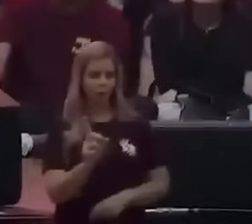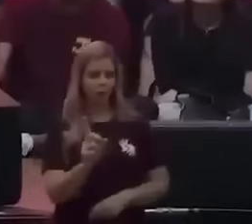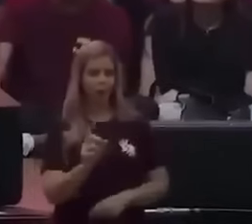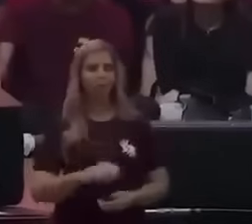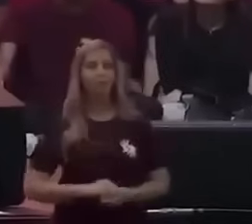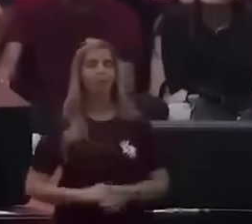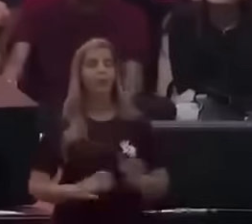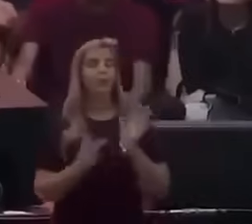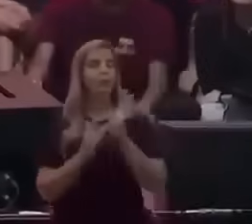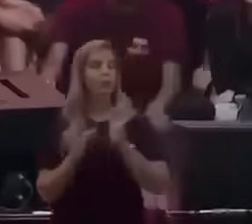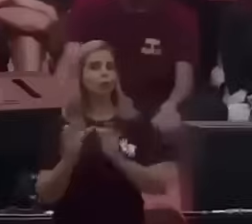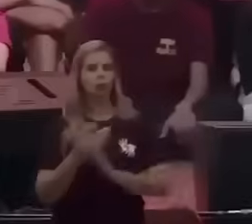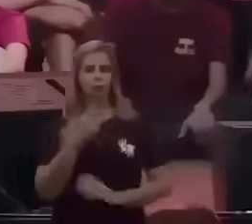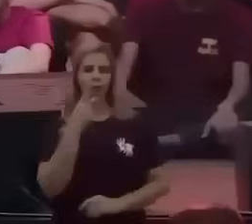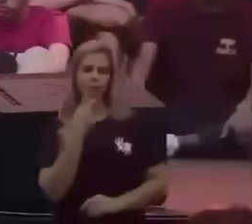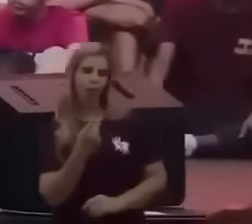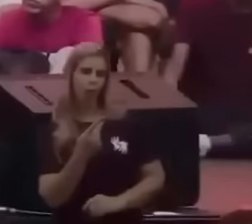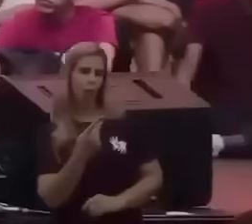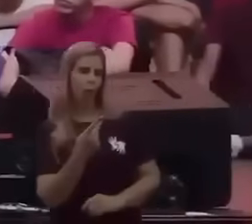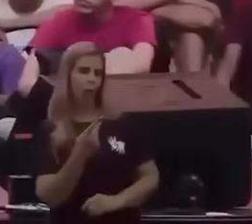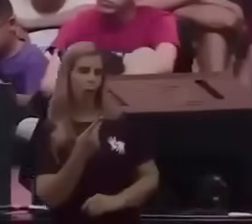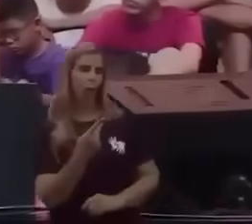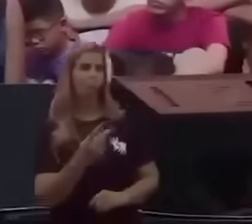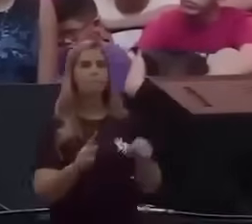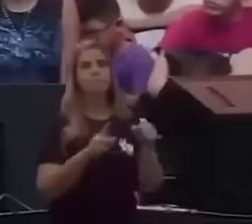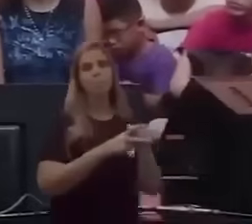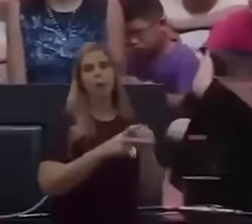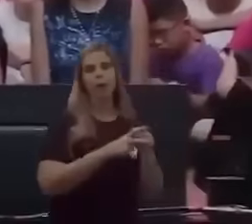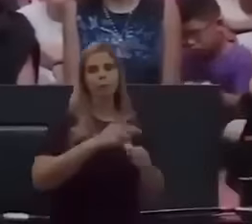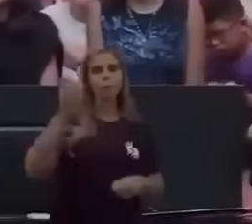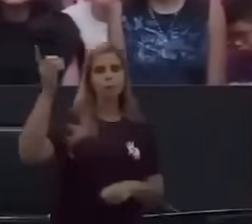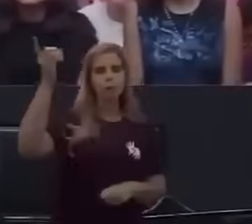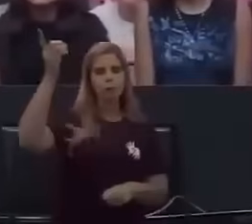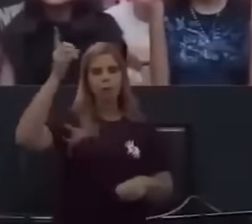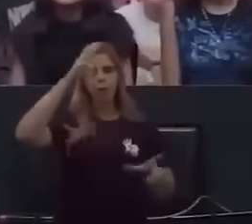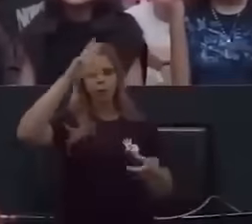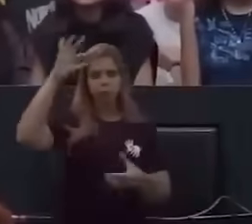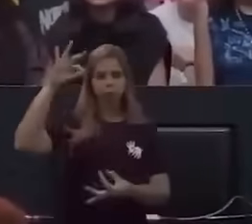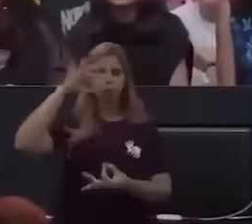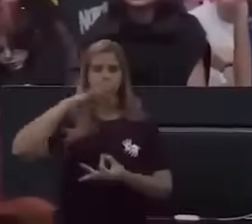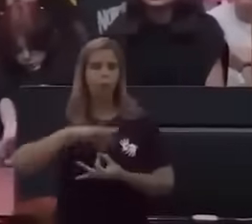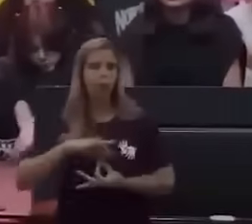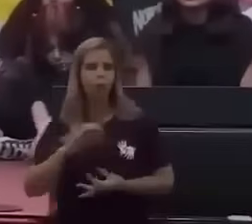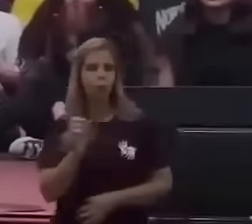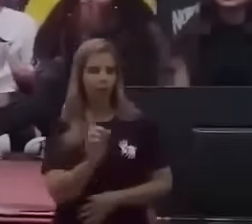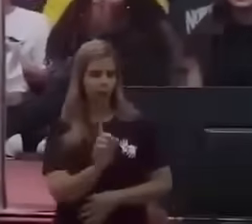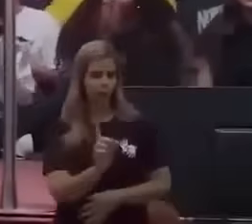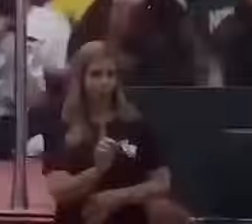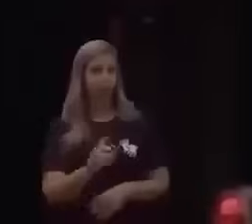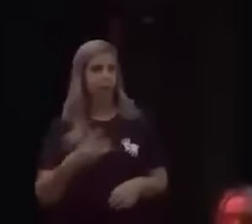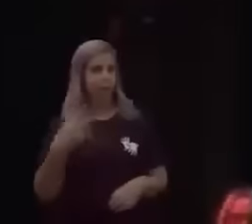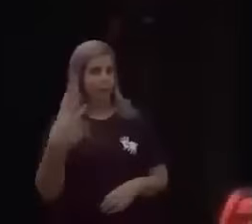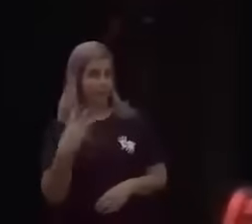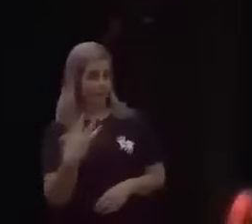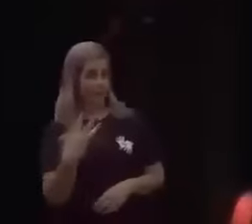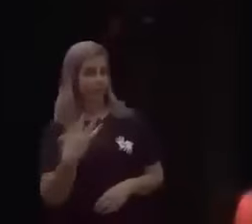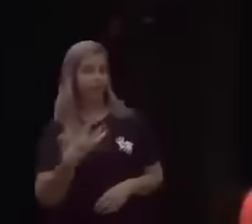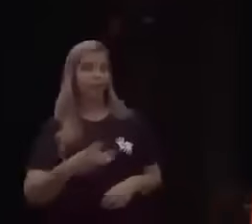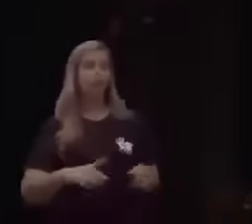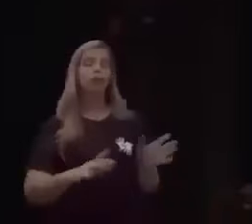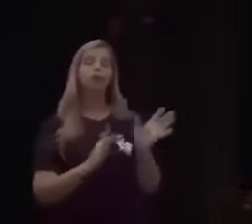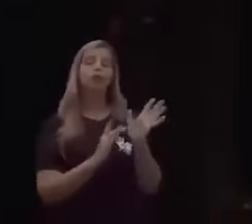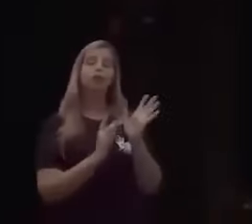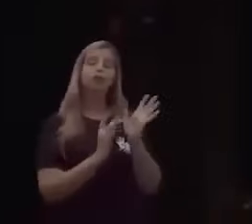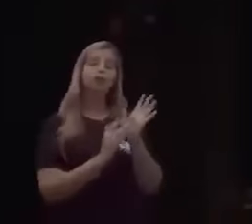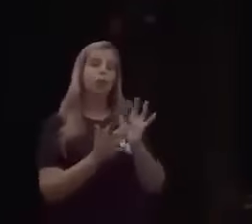Segundo, Jesus não está dizendo que Pedro está endemoniado. Terceiro, Jesus não está mandando Pedro arredar.